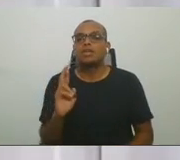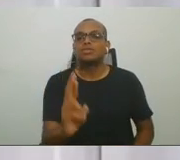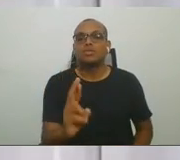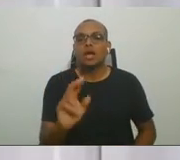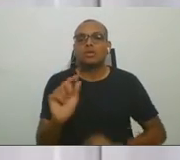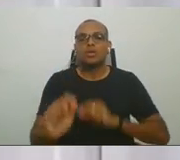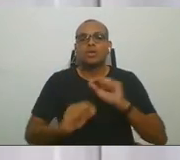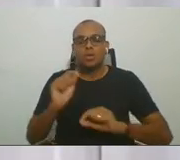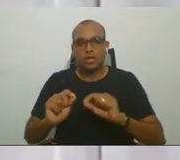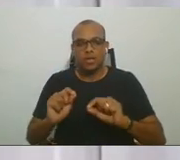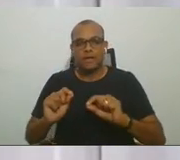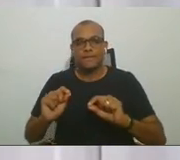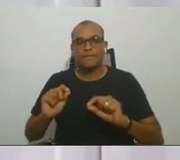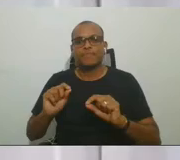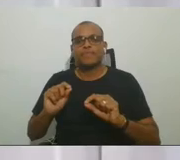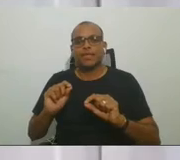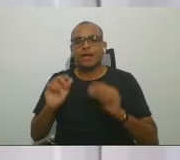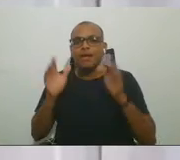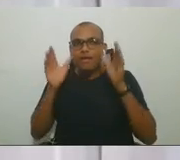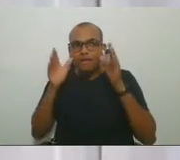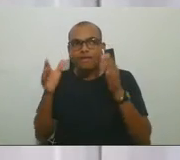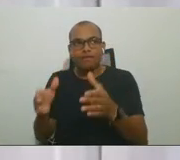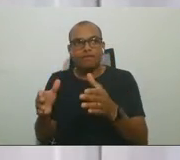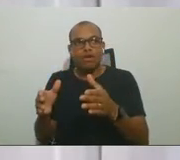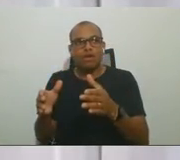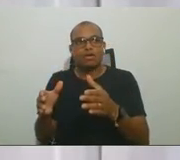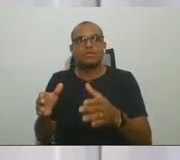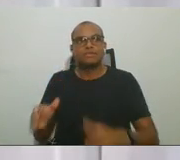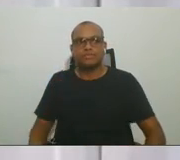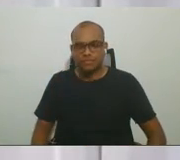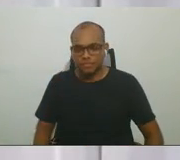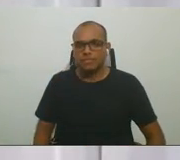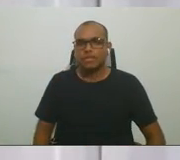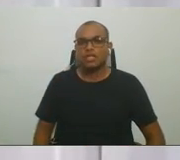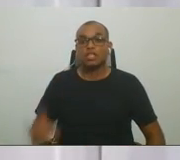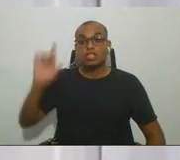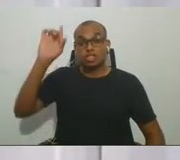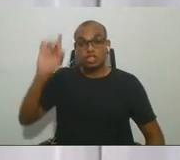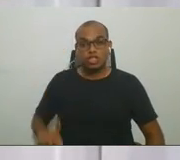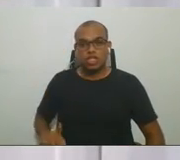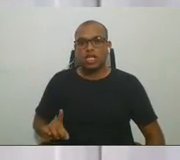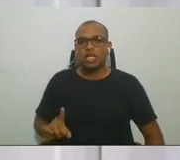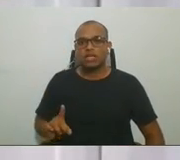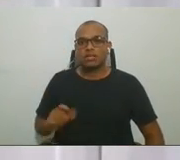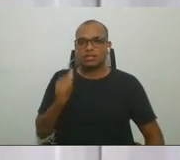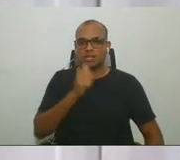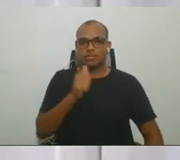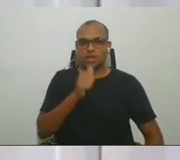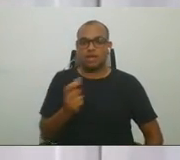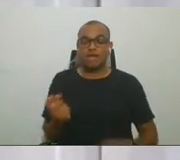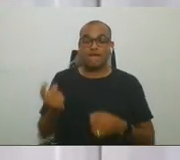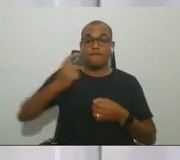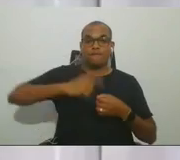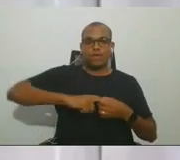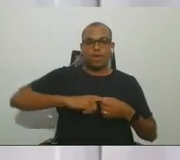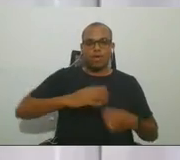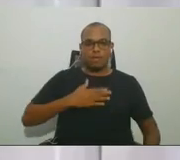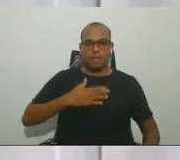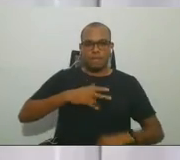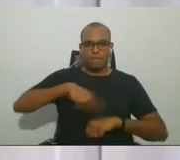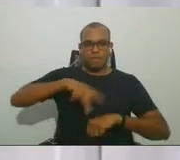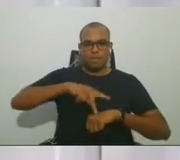retrativas com relação aos direitos das mulheres. Volto ao exemplo do meu país, em que